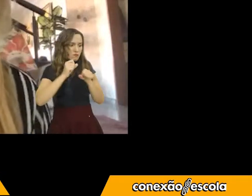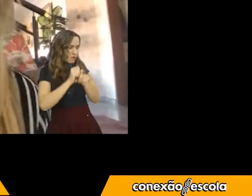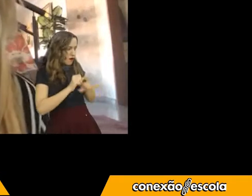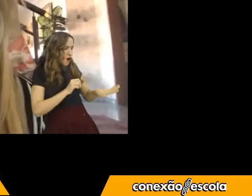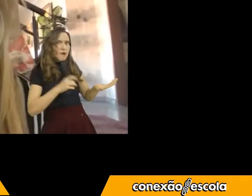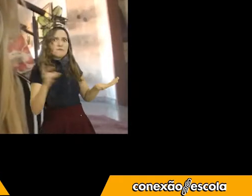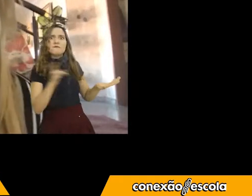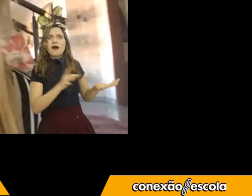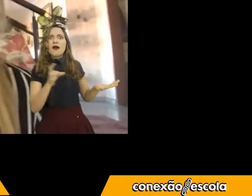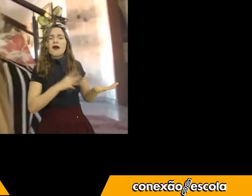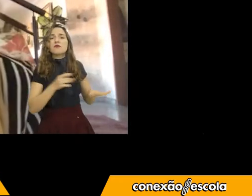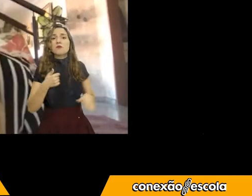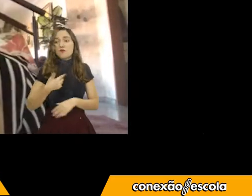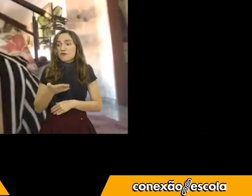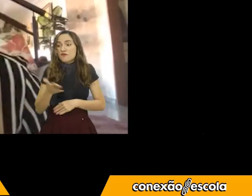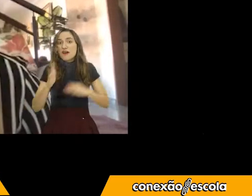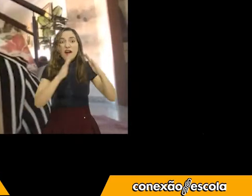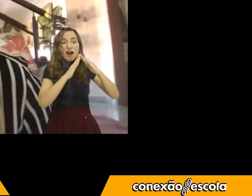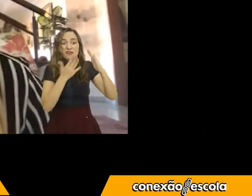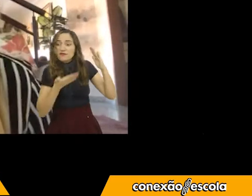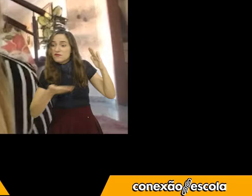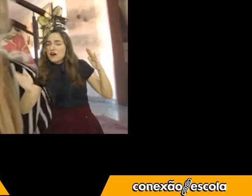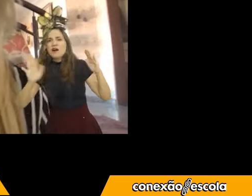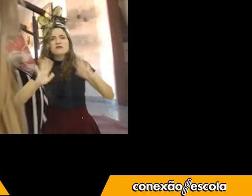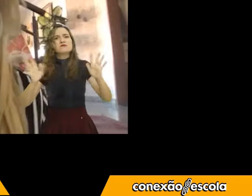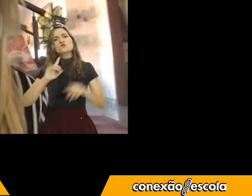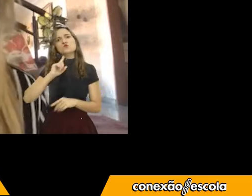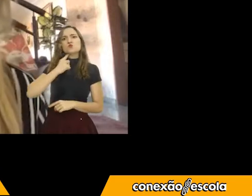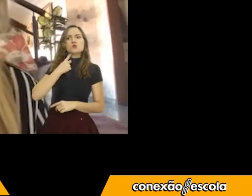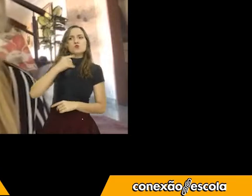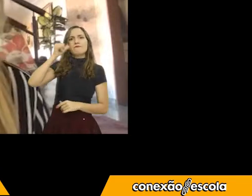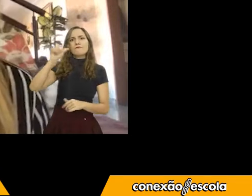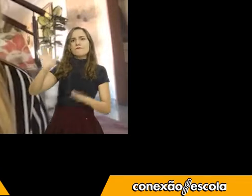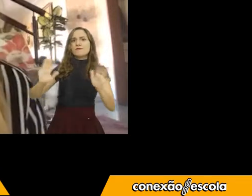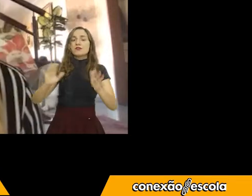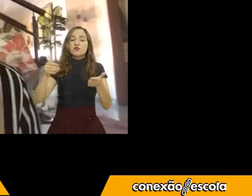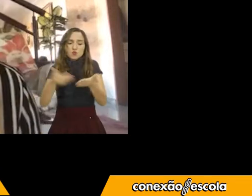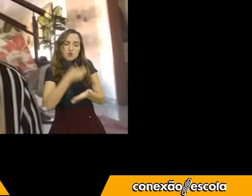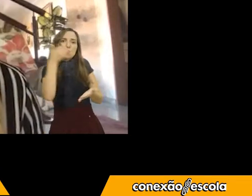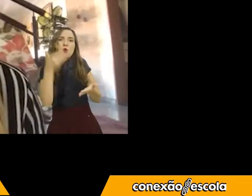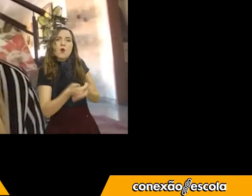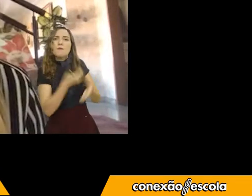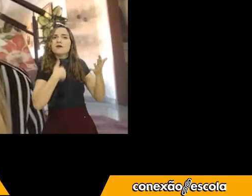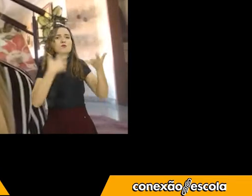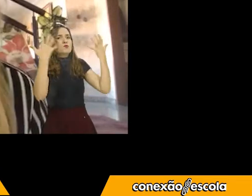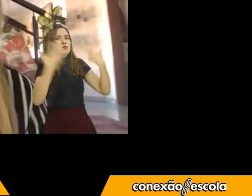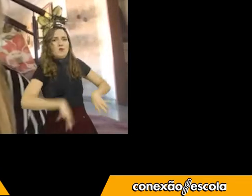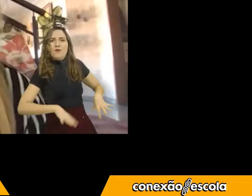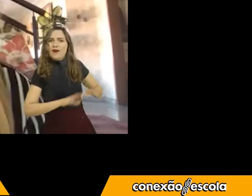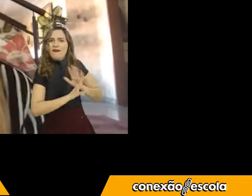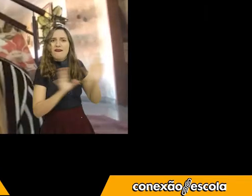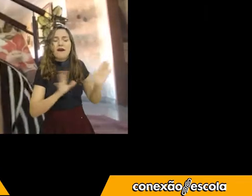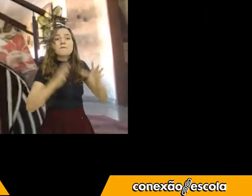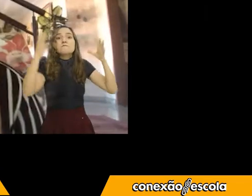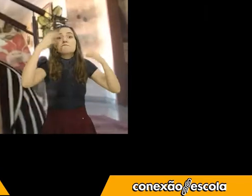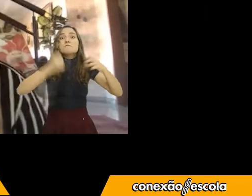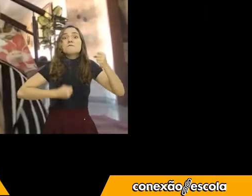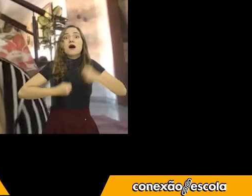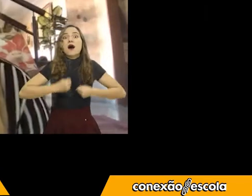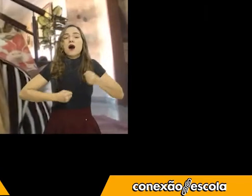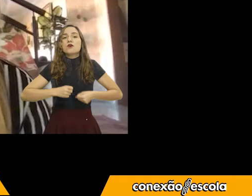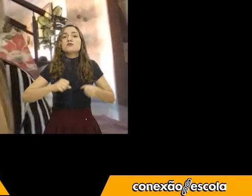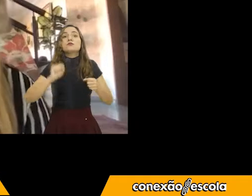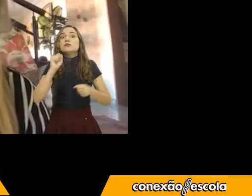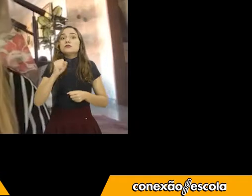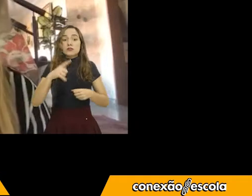Não ia para fora para não se sujar. Não tomava sopa para não ensopar. Não tomava banho